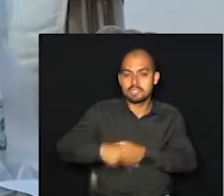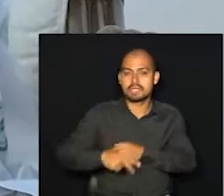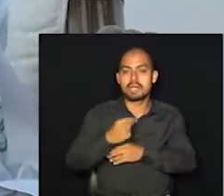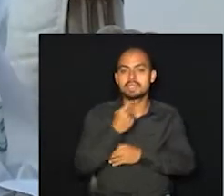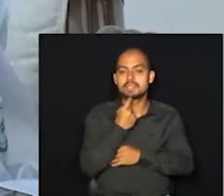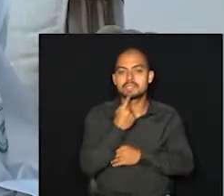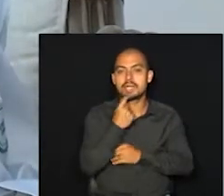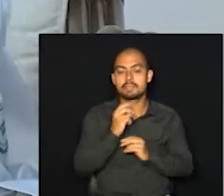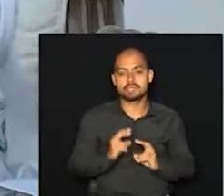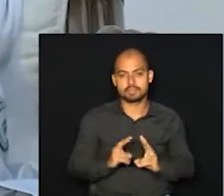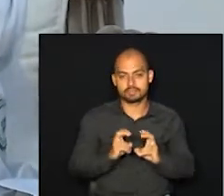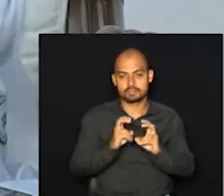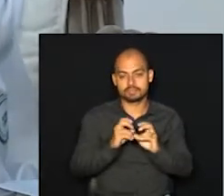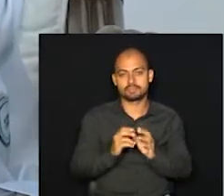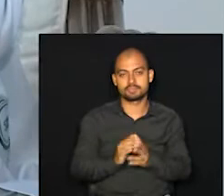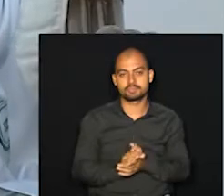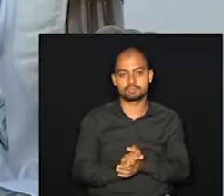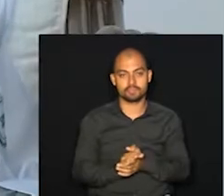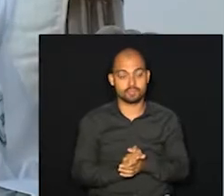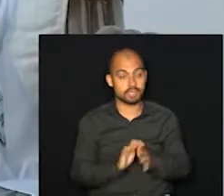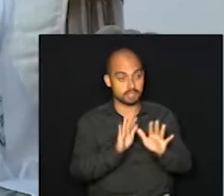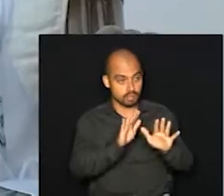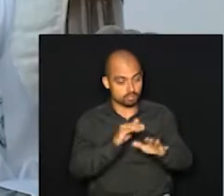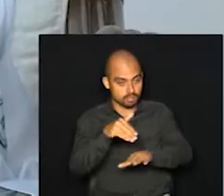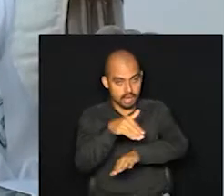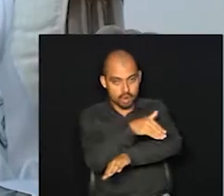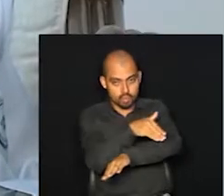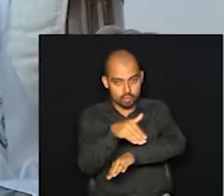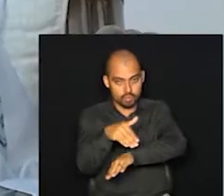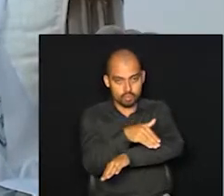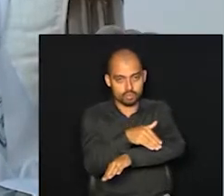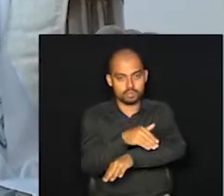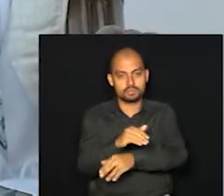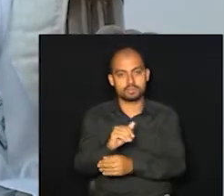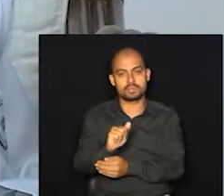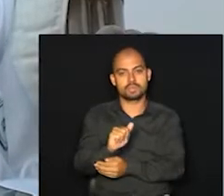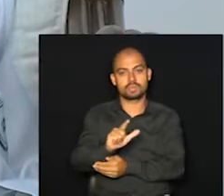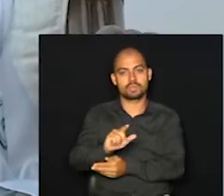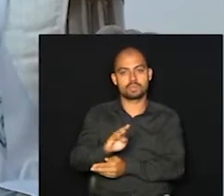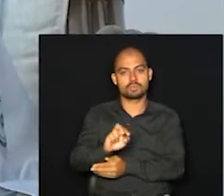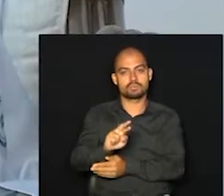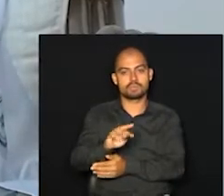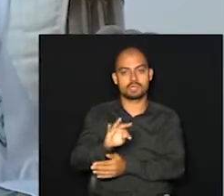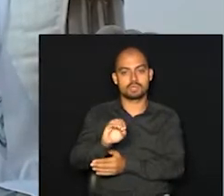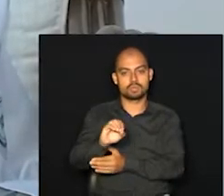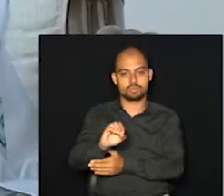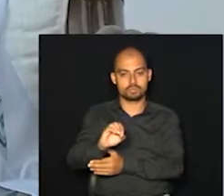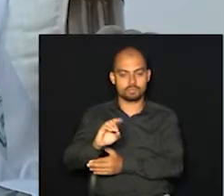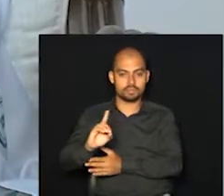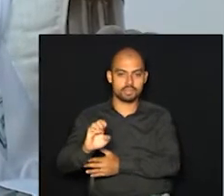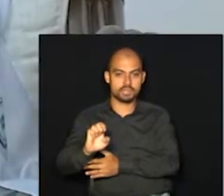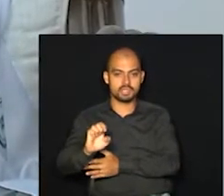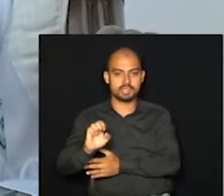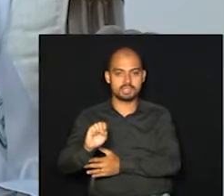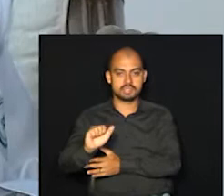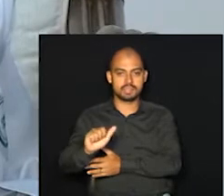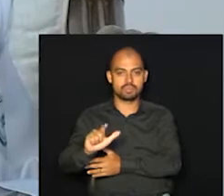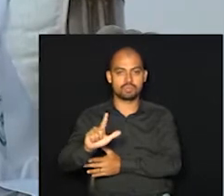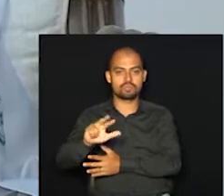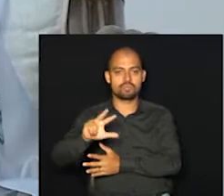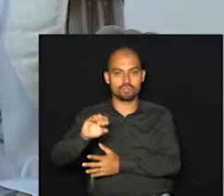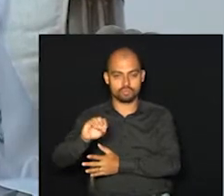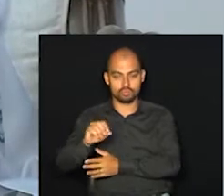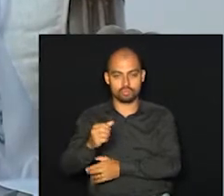Campinas, que fica em Barão Geraldo. Sim, aqui na Rua Alberto de Salvo, 311, Centro de Oncologia